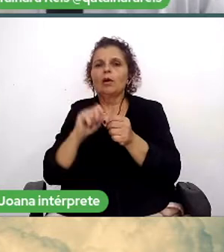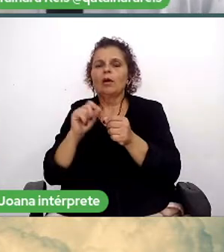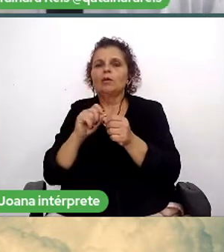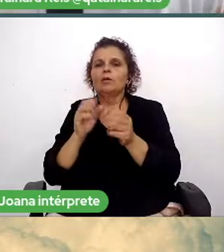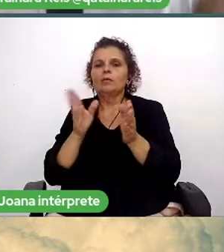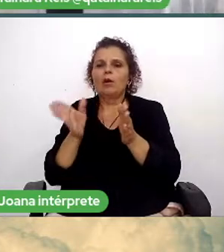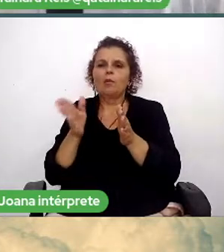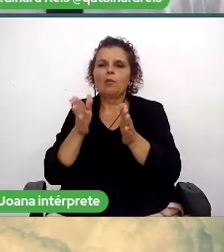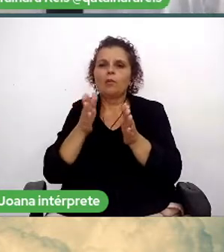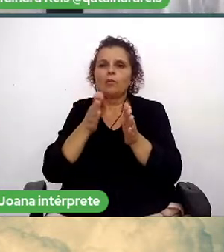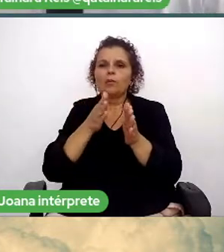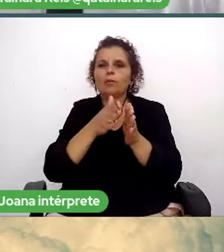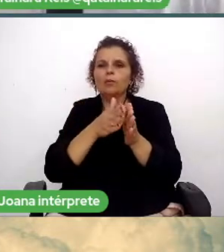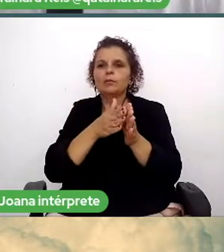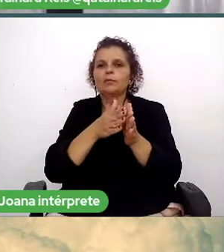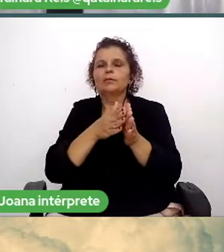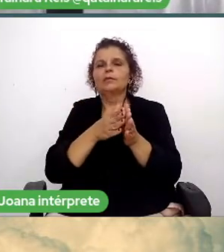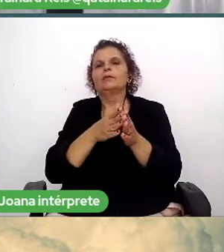testes fica à direita.